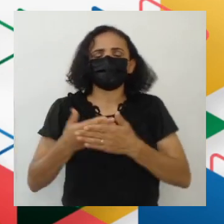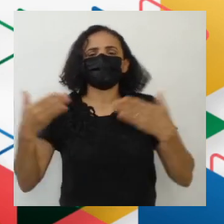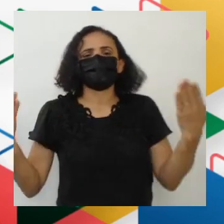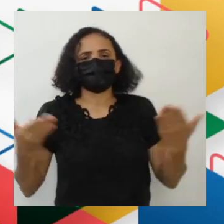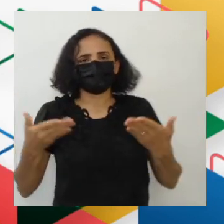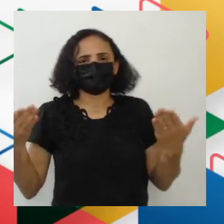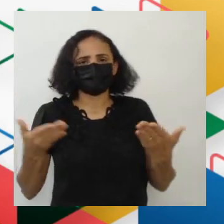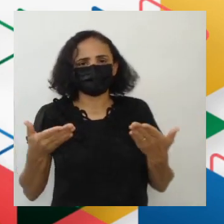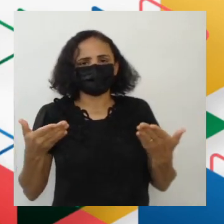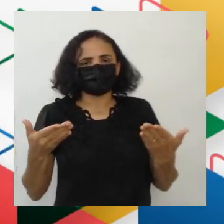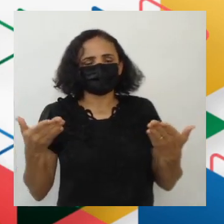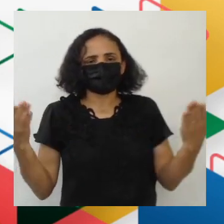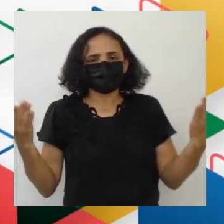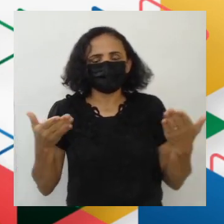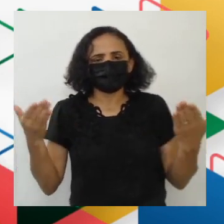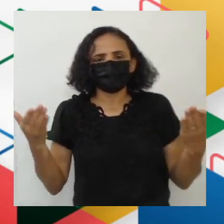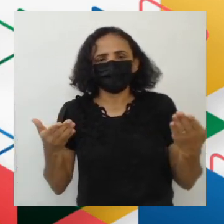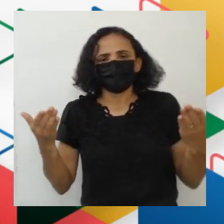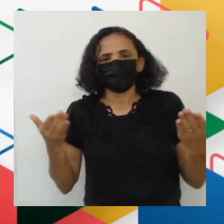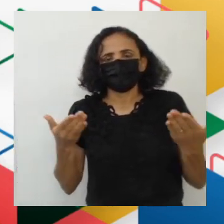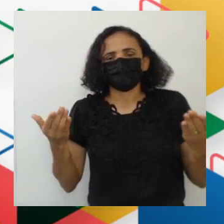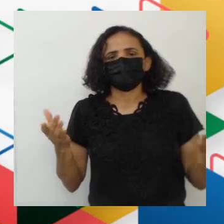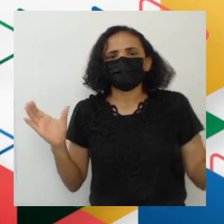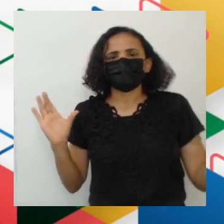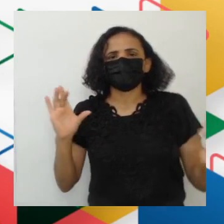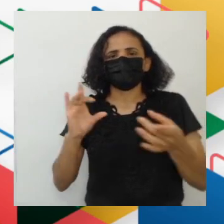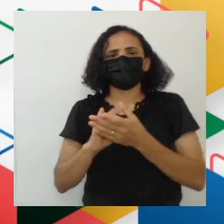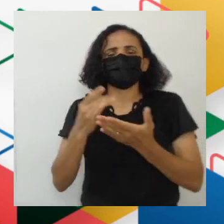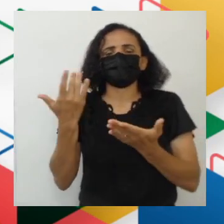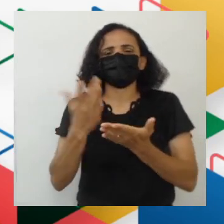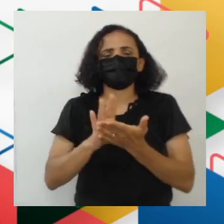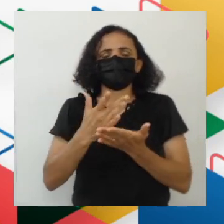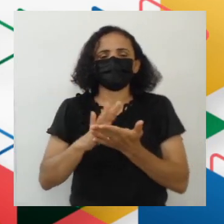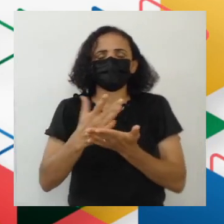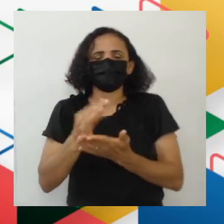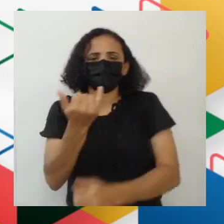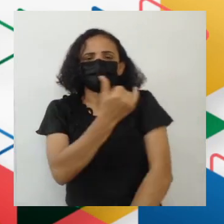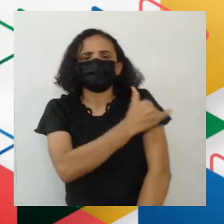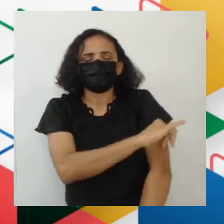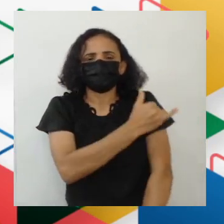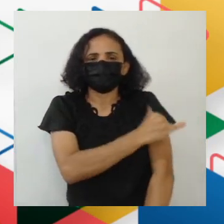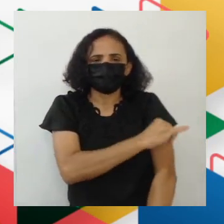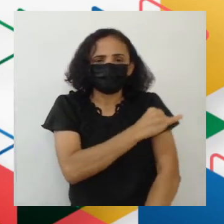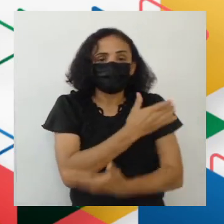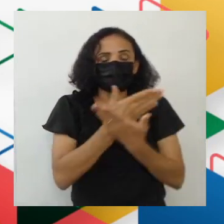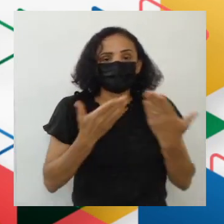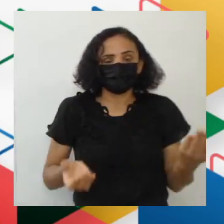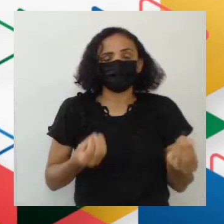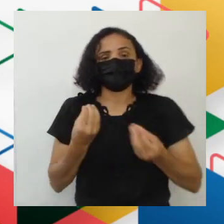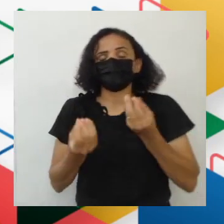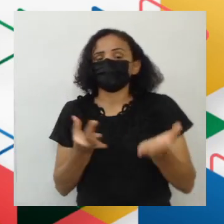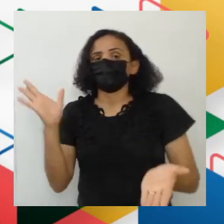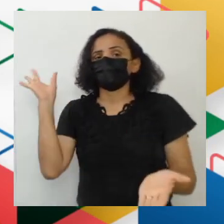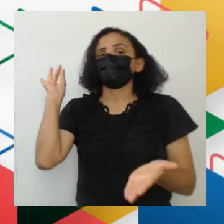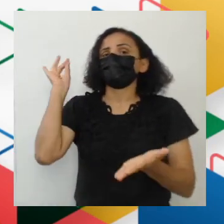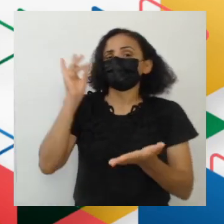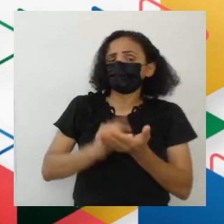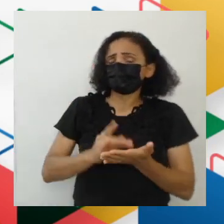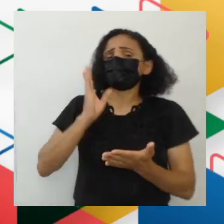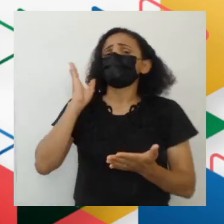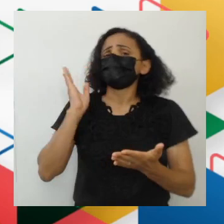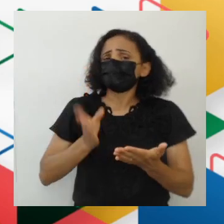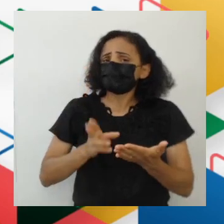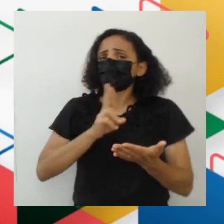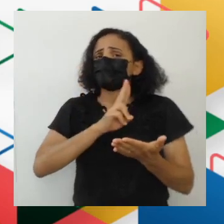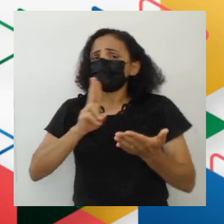agora ficou muito preso ao samba, e o samba do Rio de Janeiro, sobretudo, mas que na verdade já foi nome,